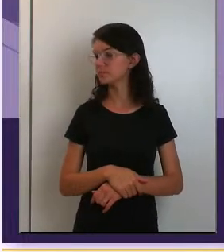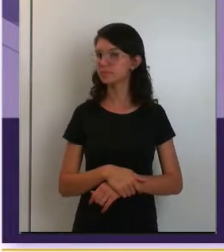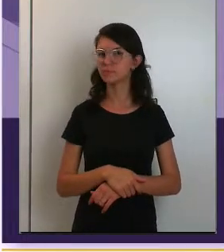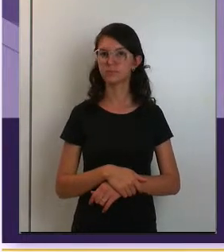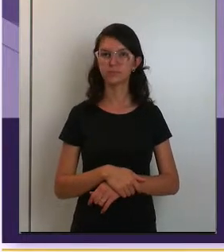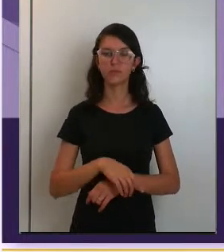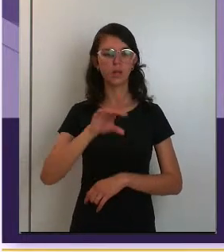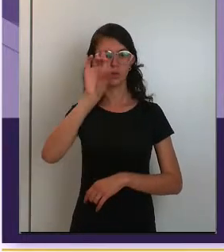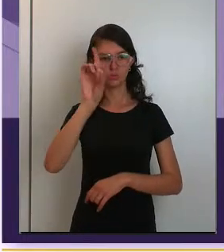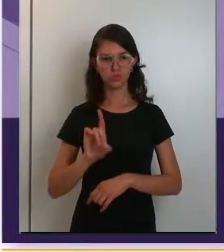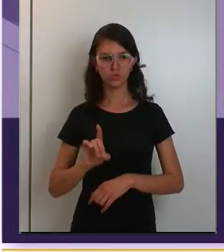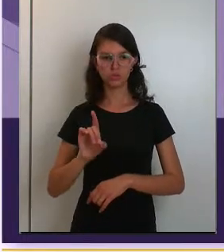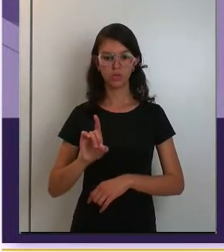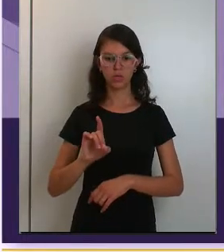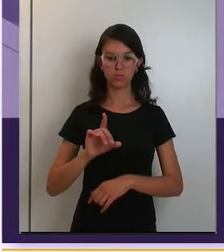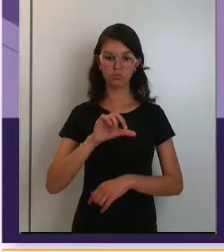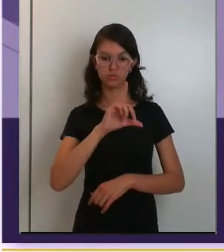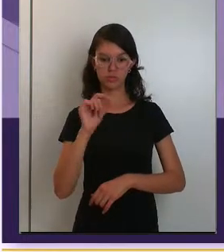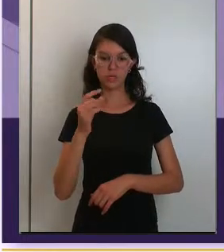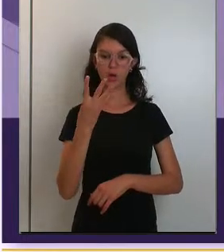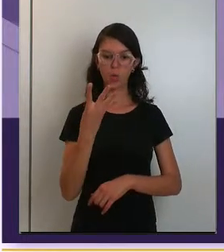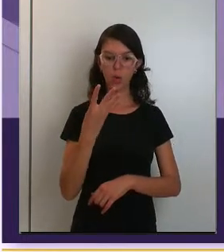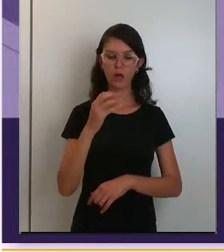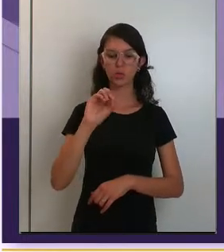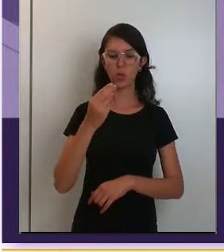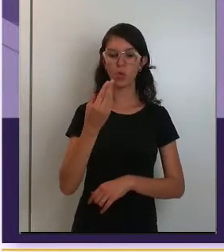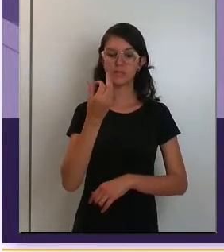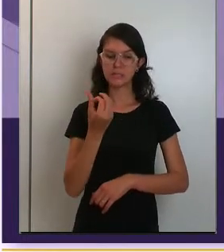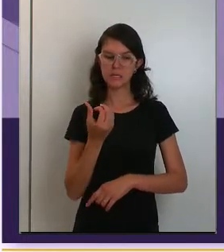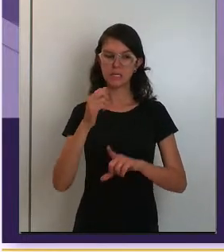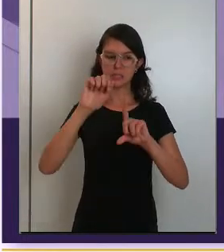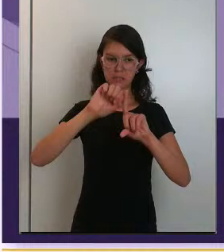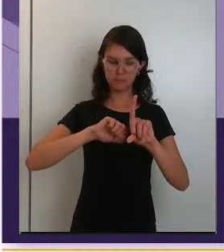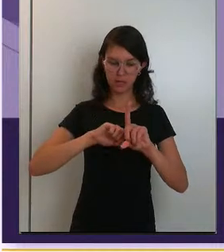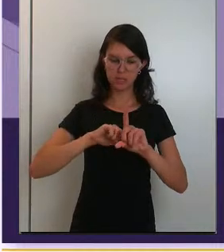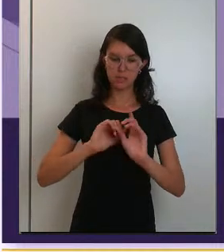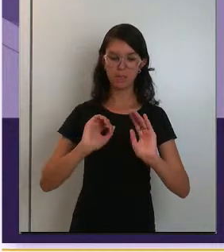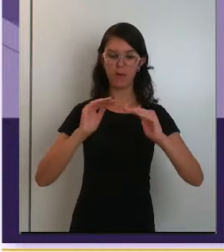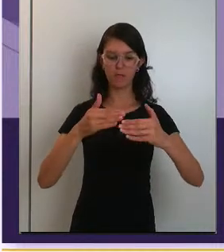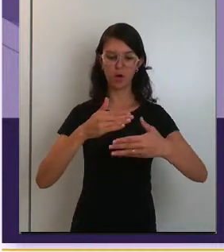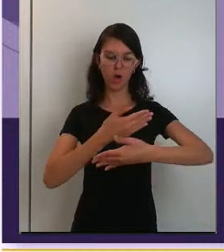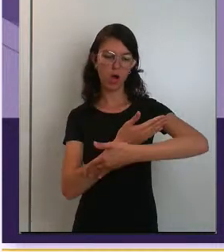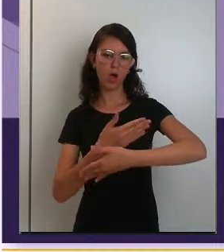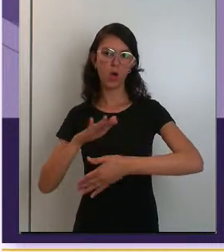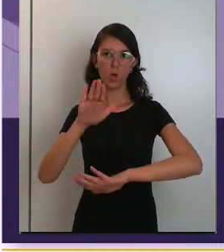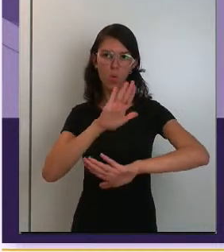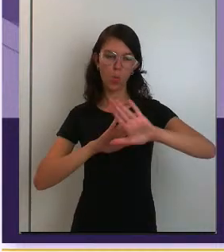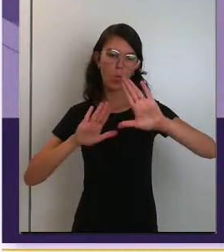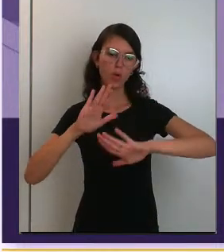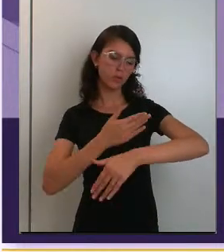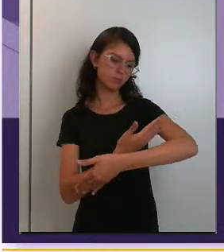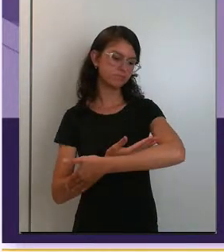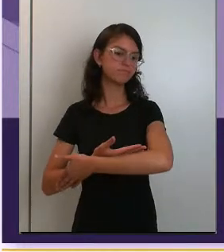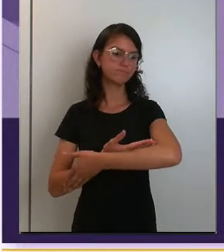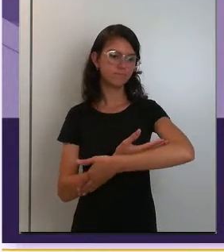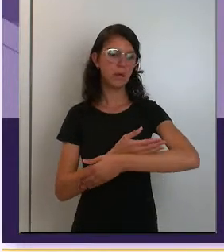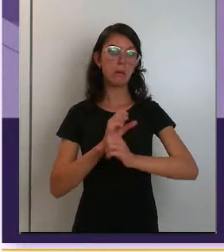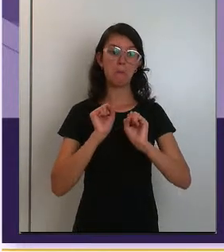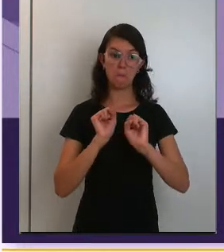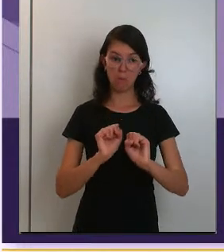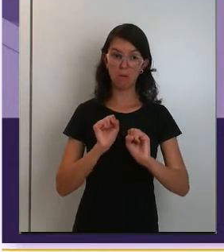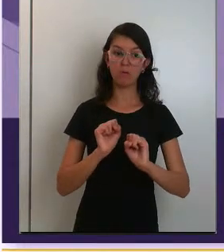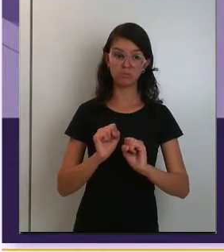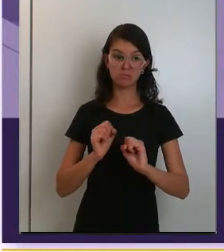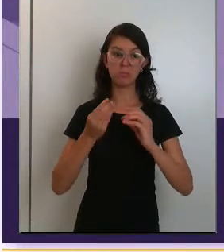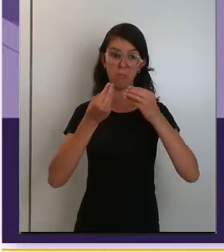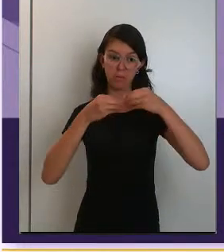direito de afastamento por 4 ou 6 meses para se dedicar aos cuidados maternos é capaz, sim, de prejudicar nós mulheres,